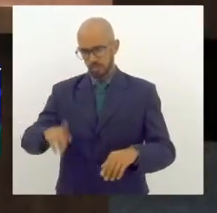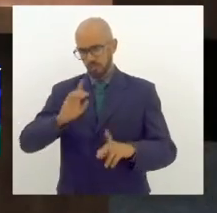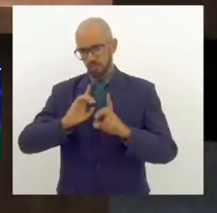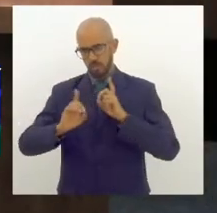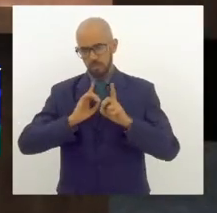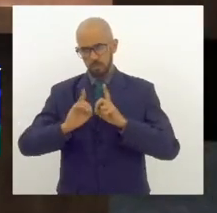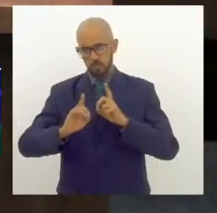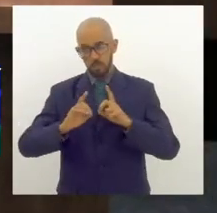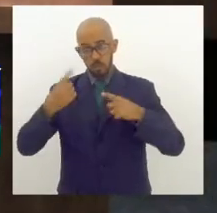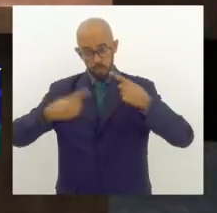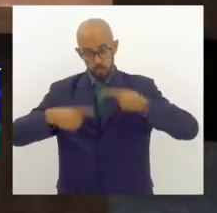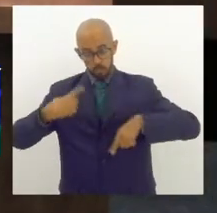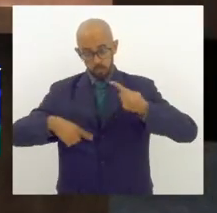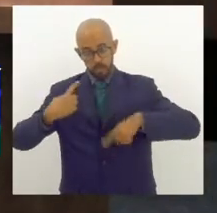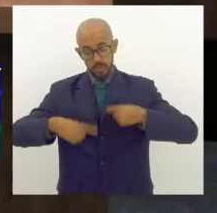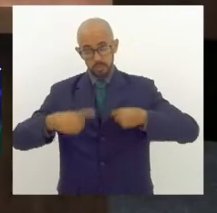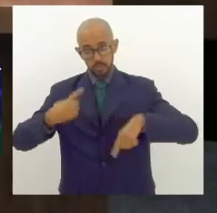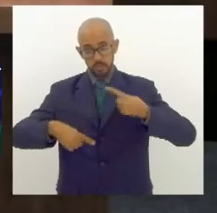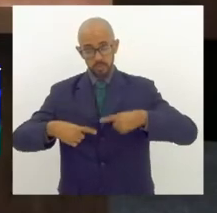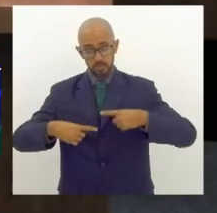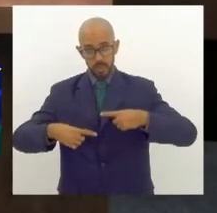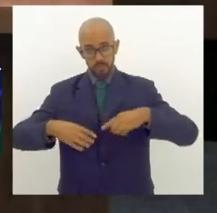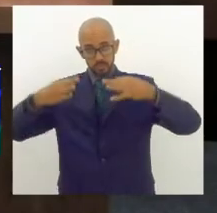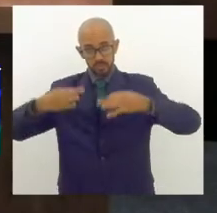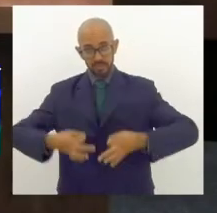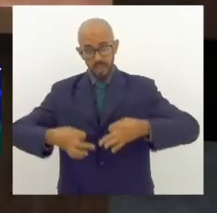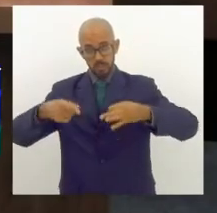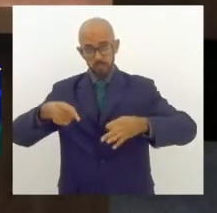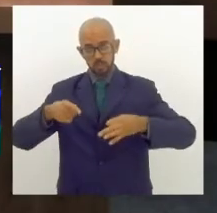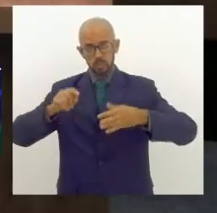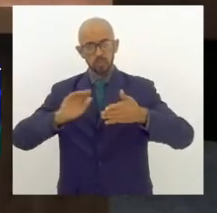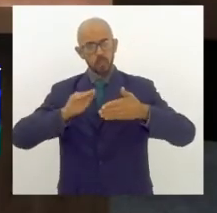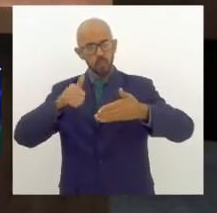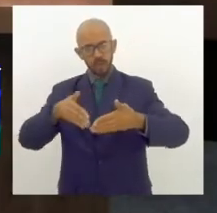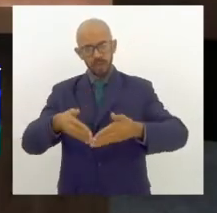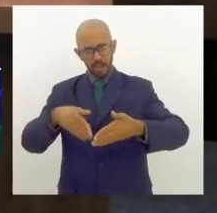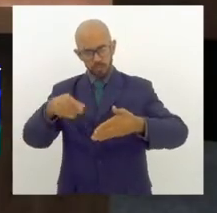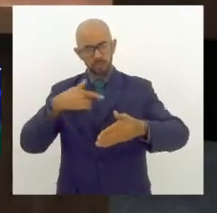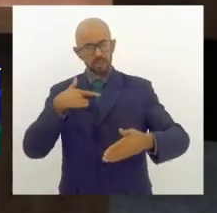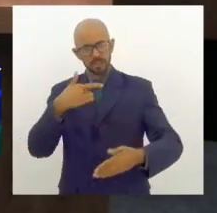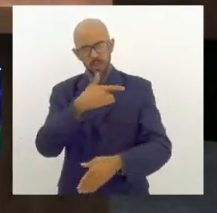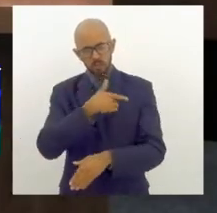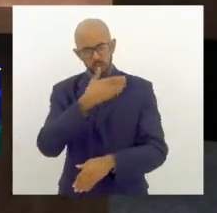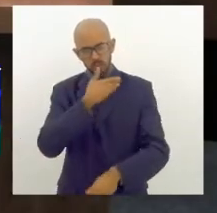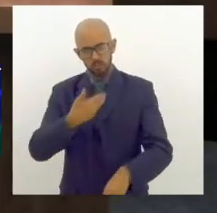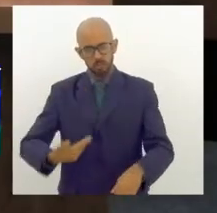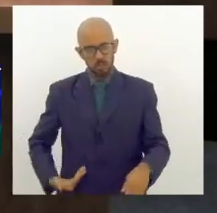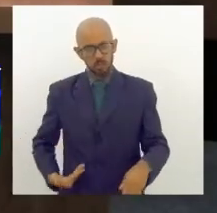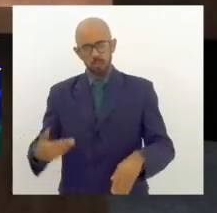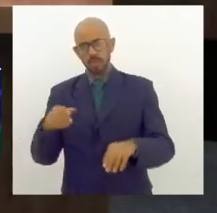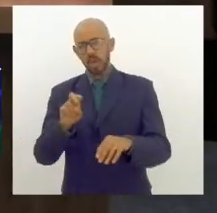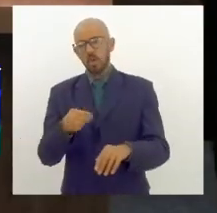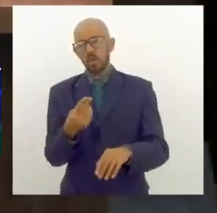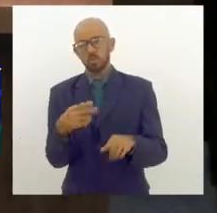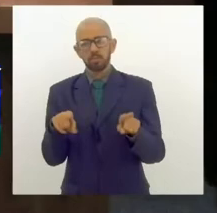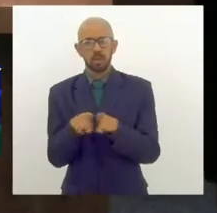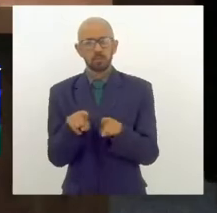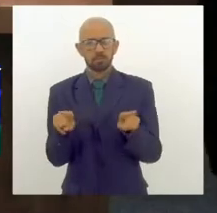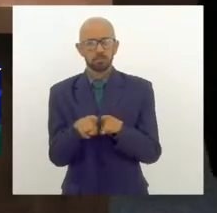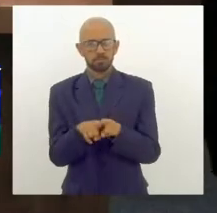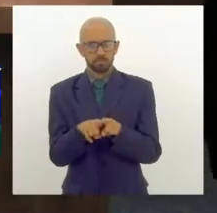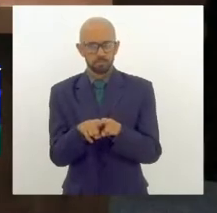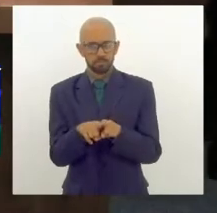drogas que seja um debate centrado na lógica da saúde pública, na lógica, inclusive,